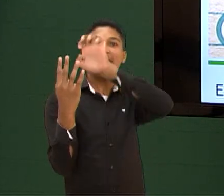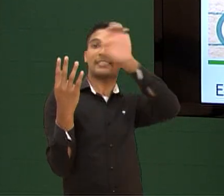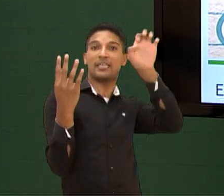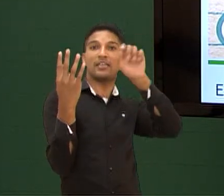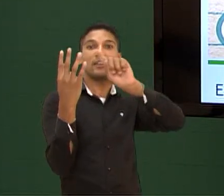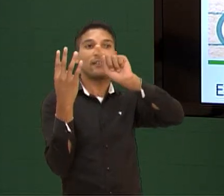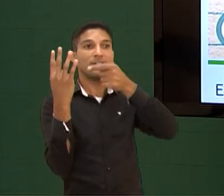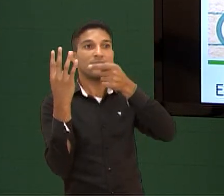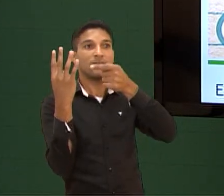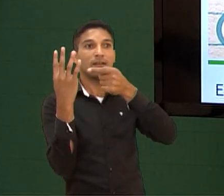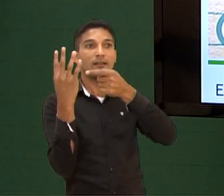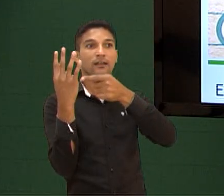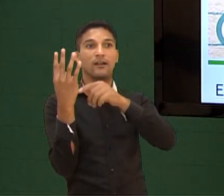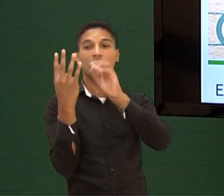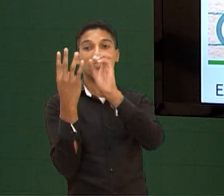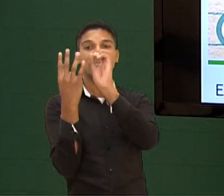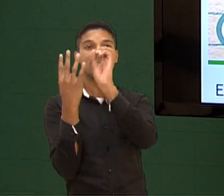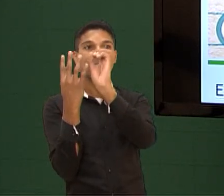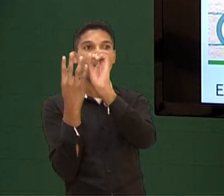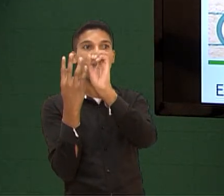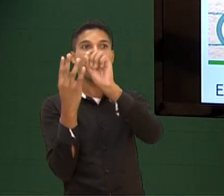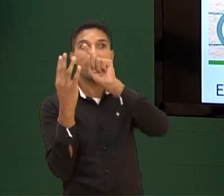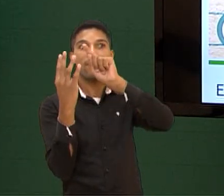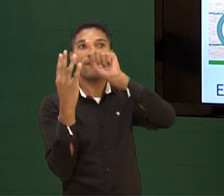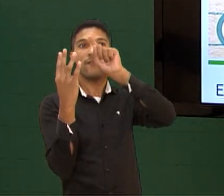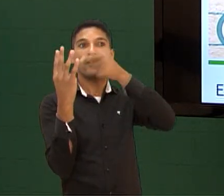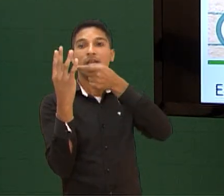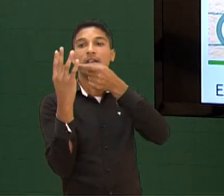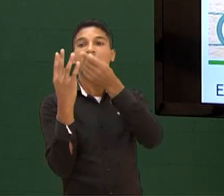esquerda. Então, vai ser o quê?